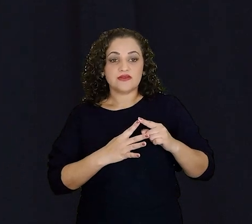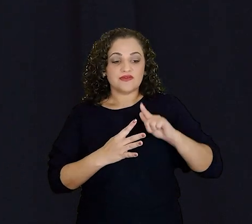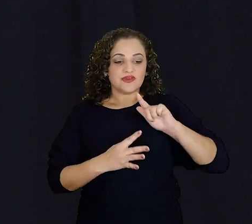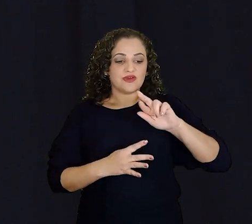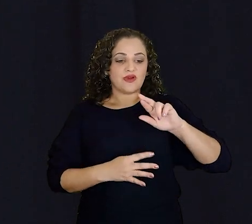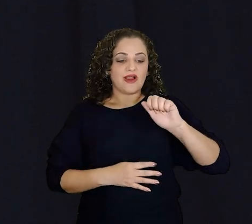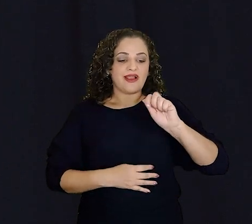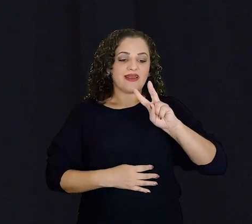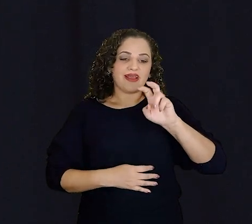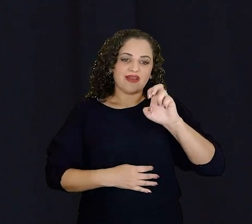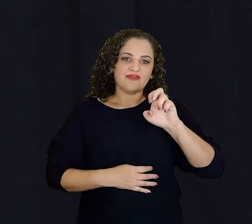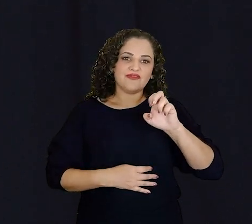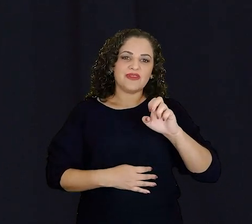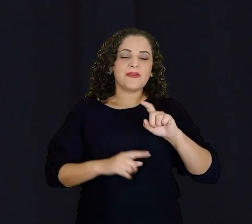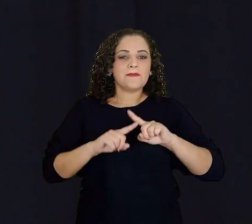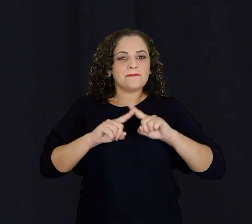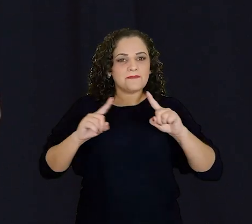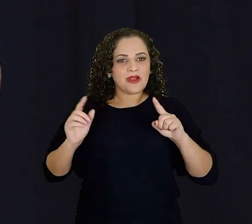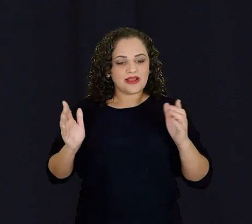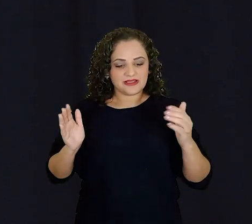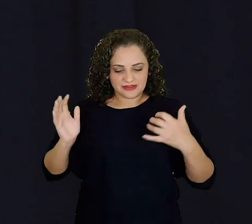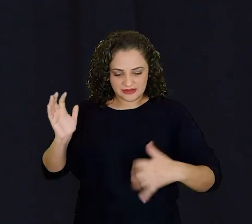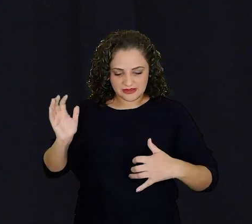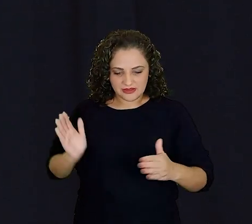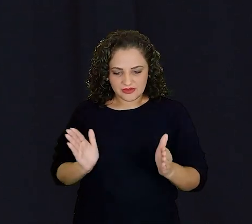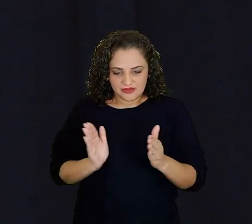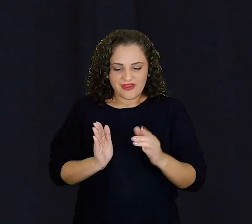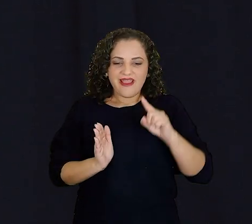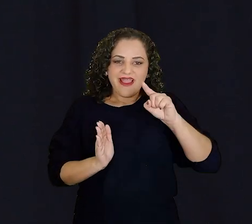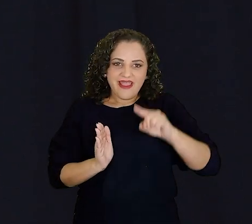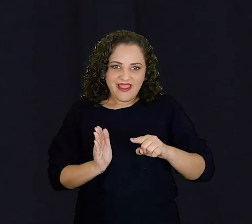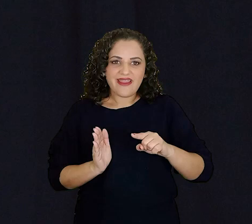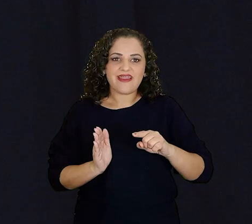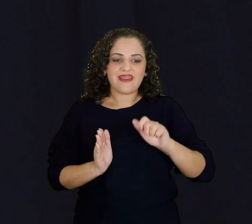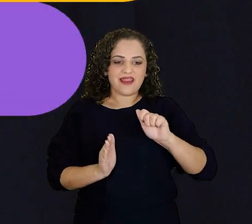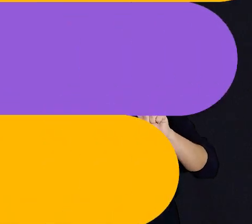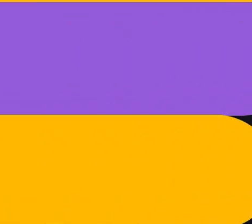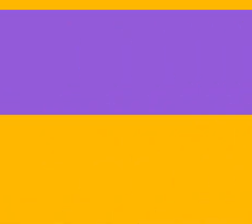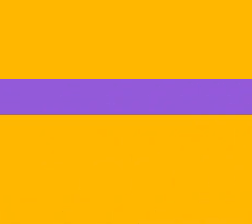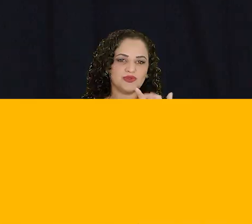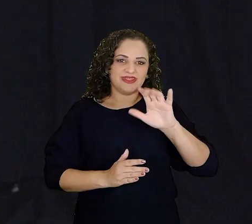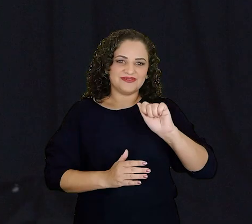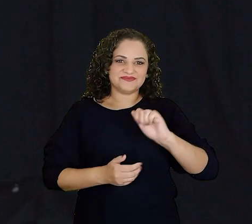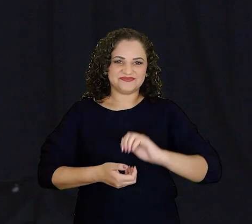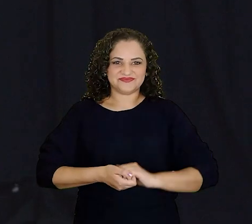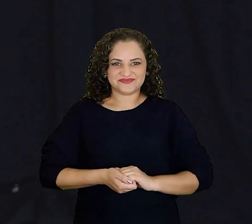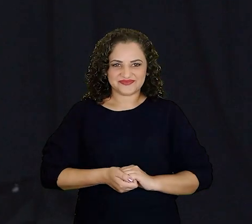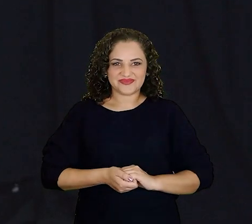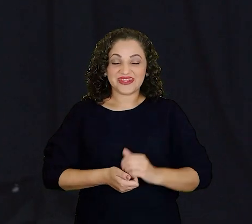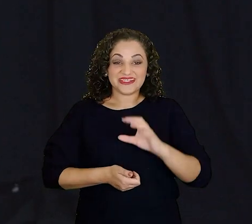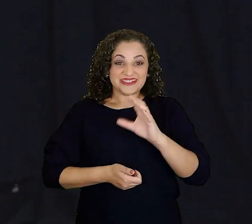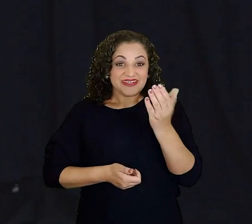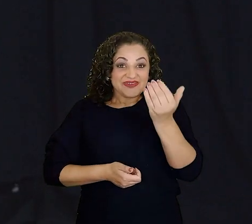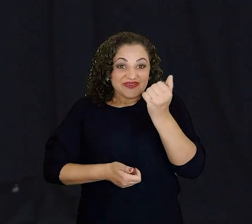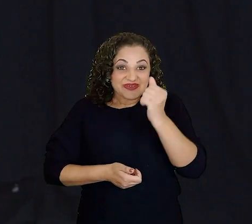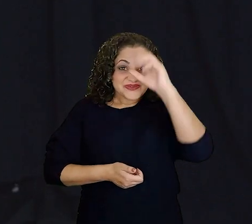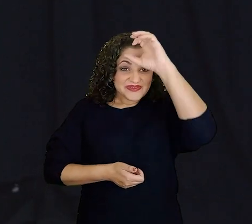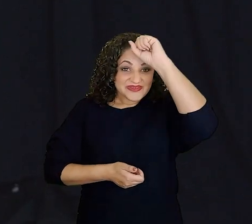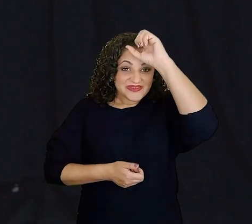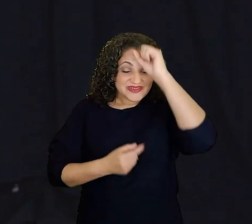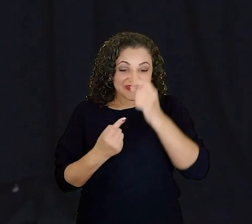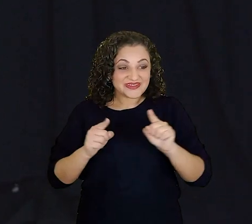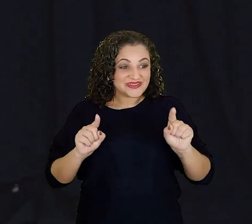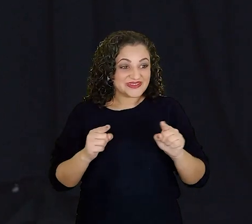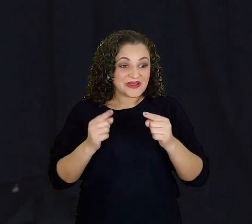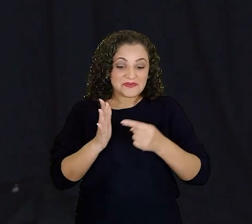ukulele, ela ficou grave e no instrumento de verdade ela é aguda. E aí, vamos aprender a tocar a nossa